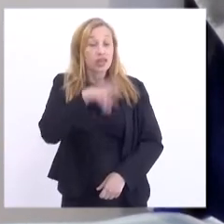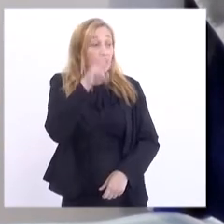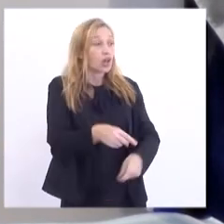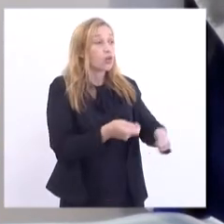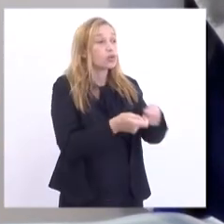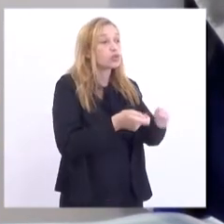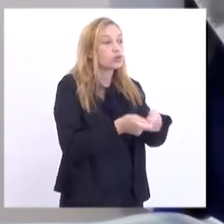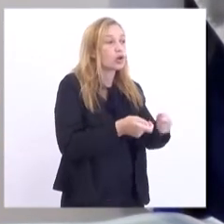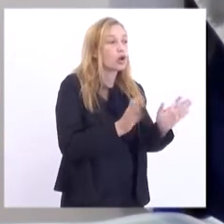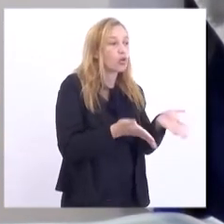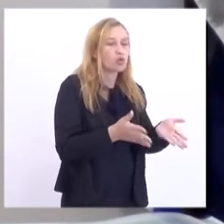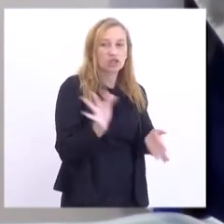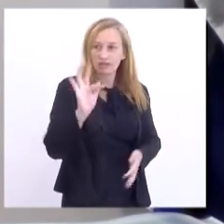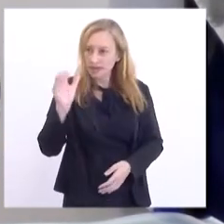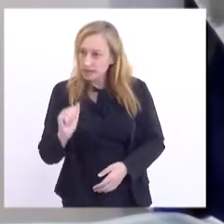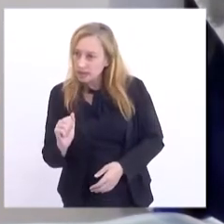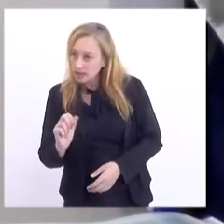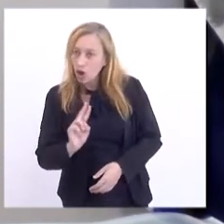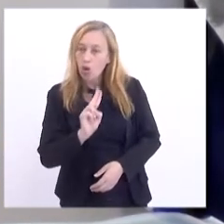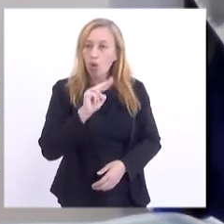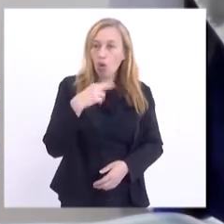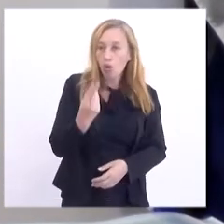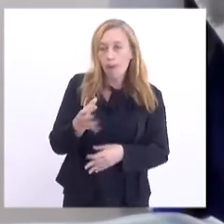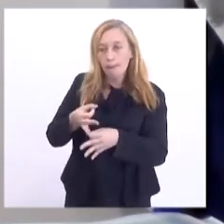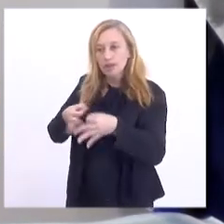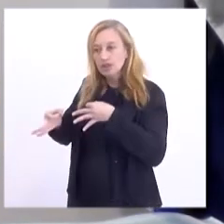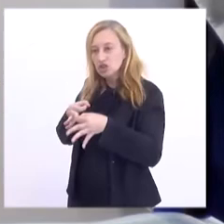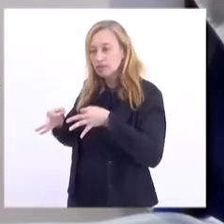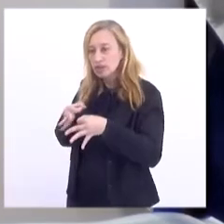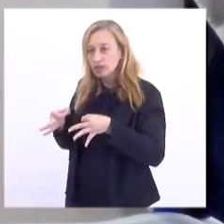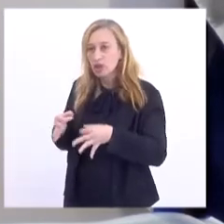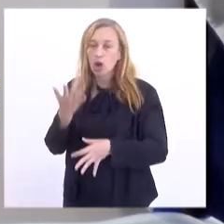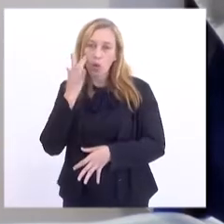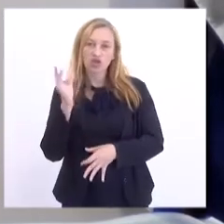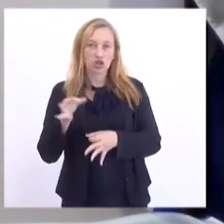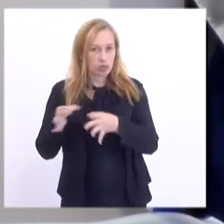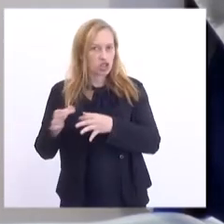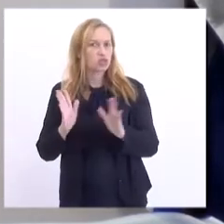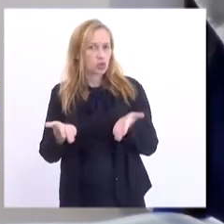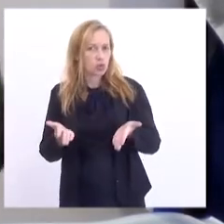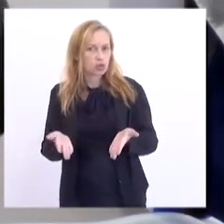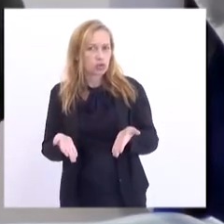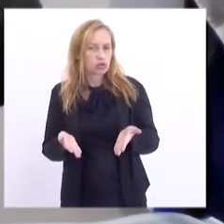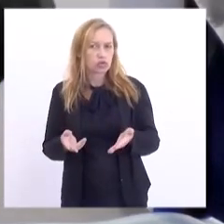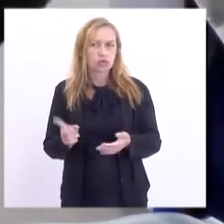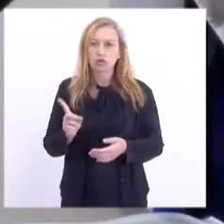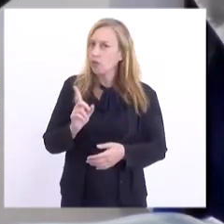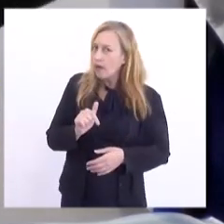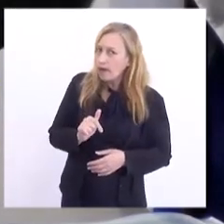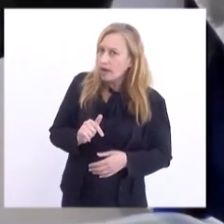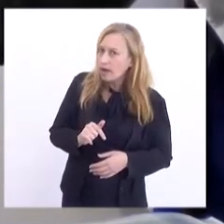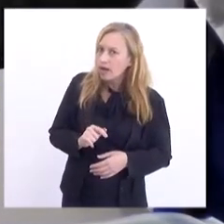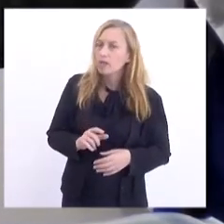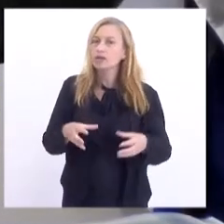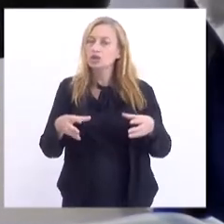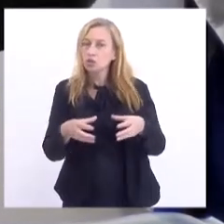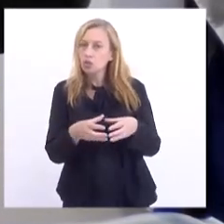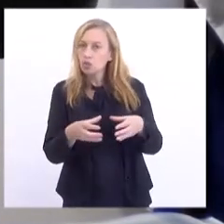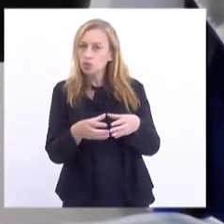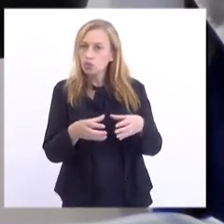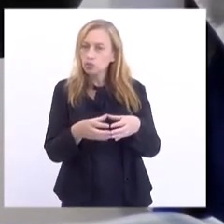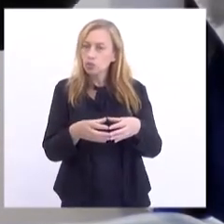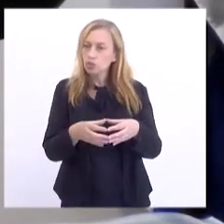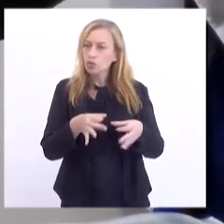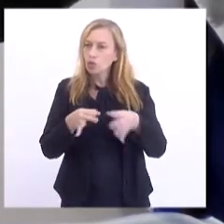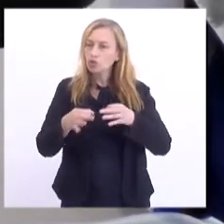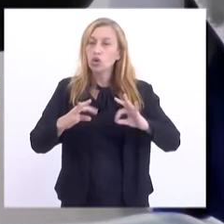pessoal hoje a fazenda ou é o planejamento eu acho que é o planejamento hoje não é mas tem um órgão que controla a